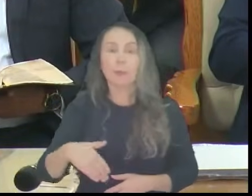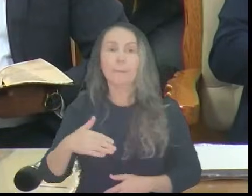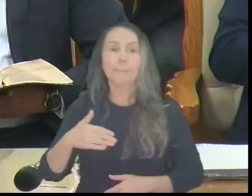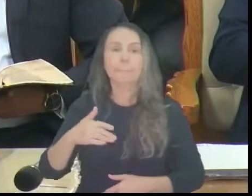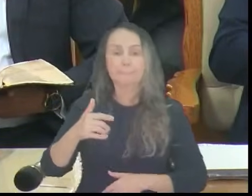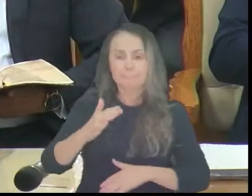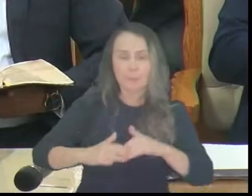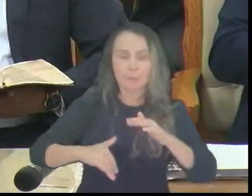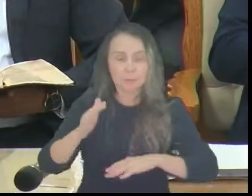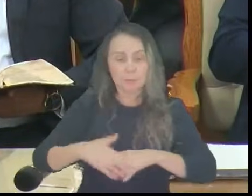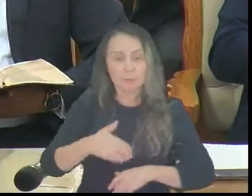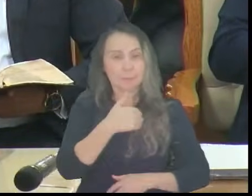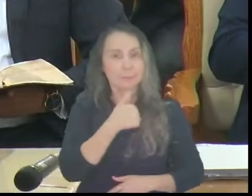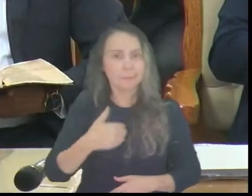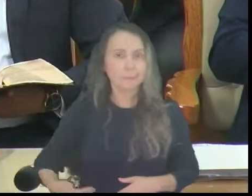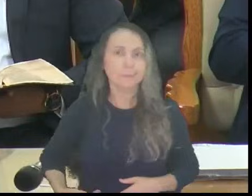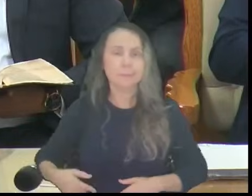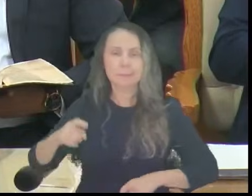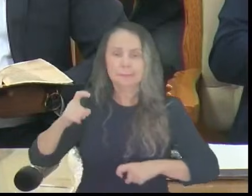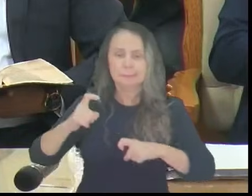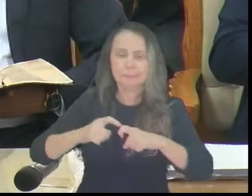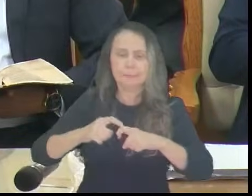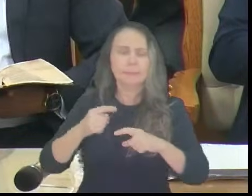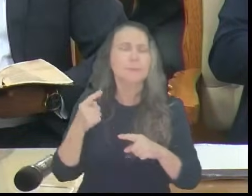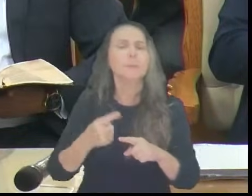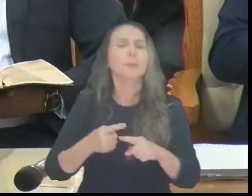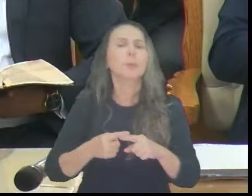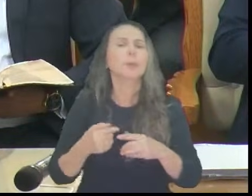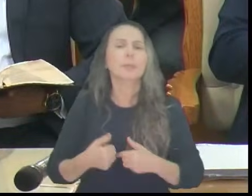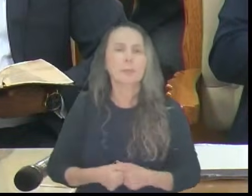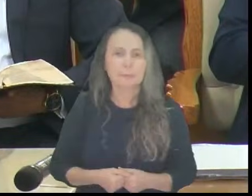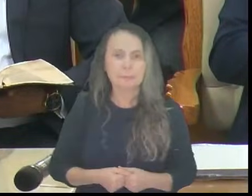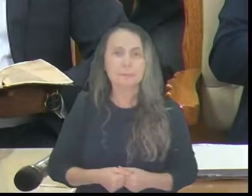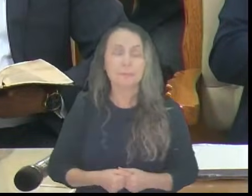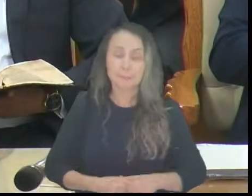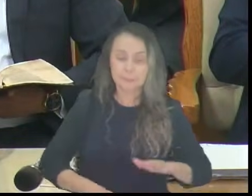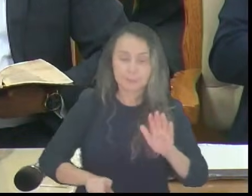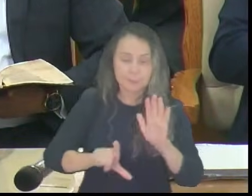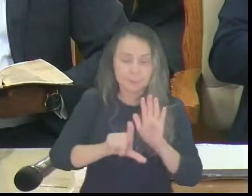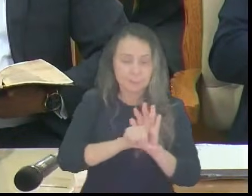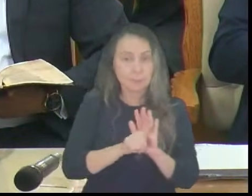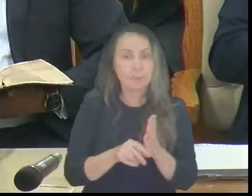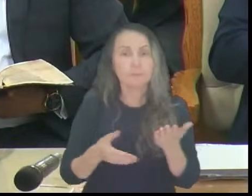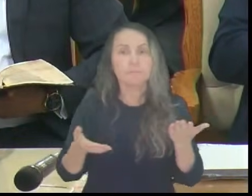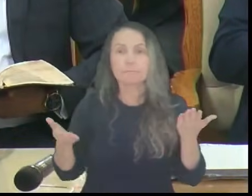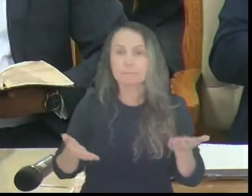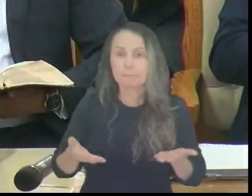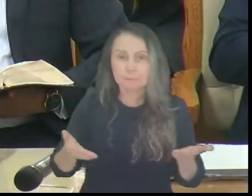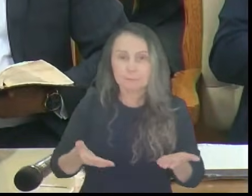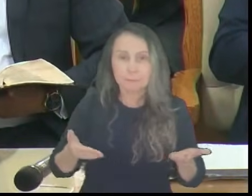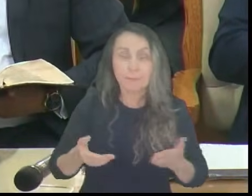quê? Porque as leis agora querem que os obstetras,